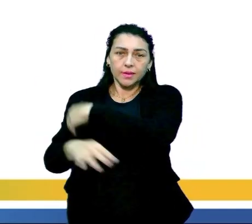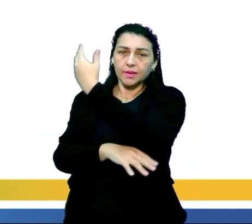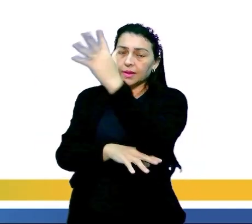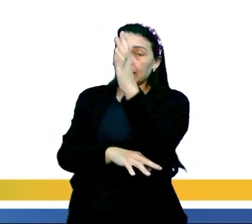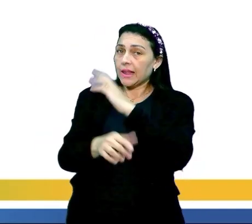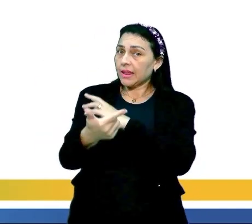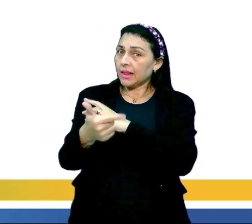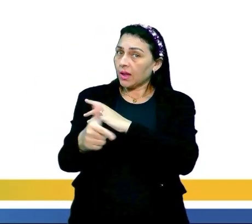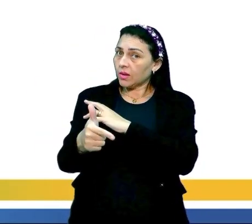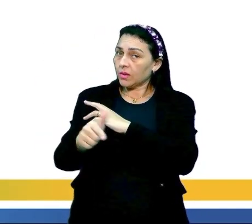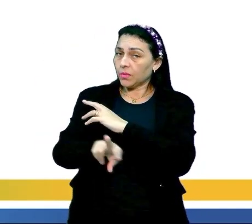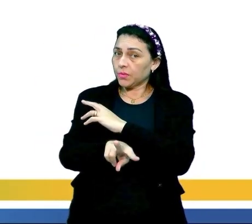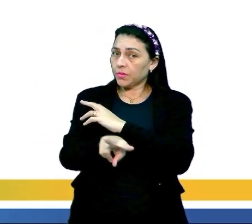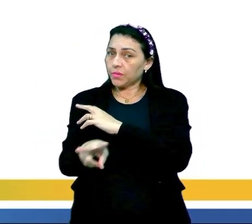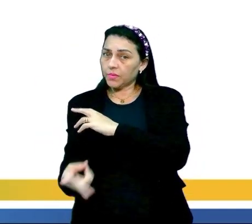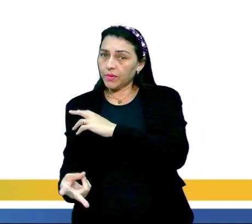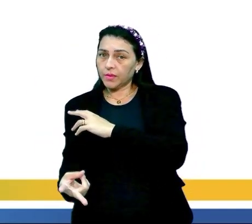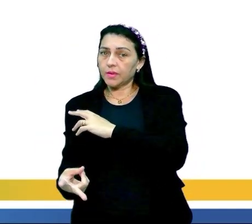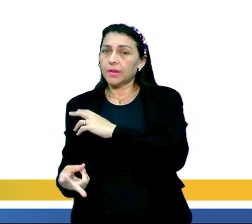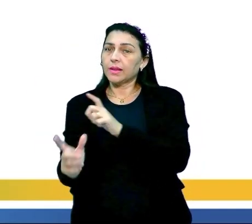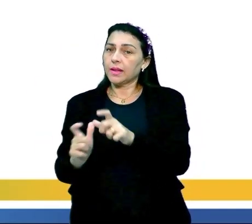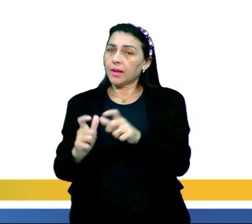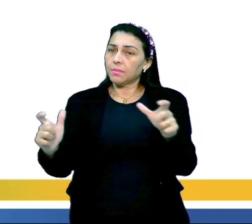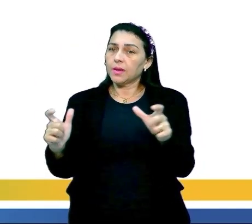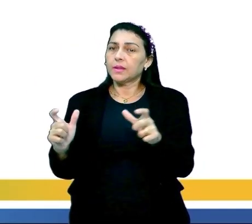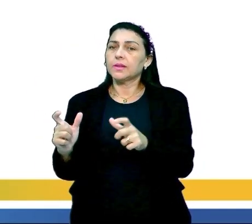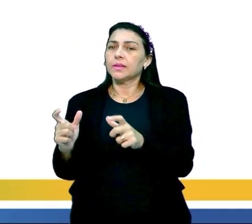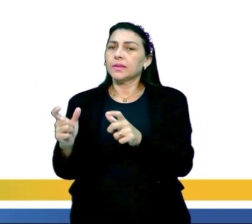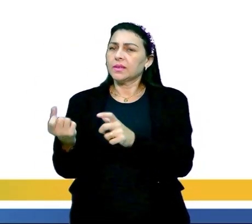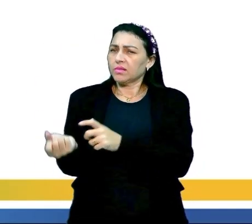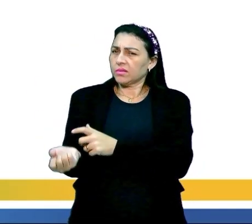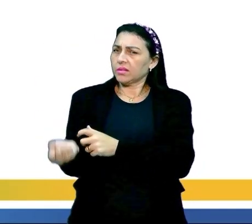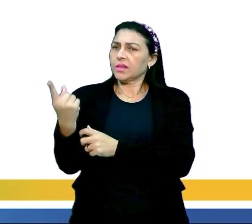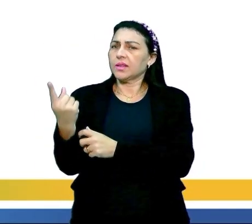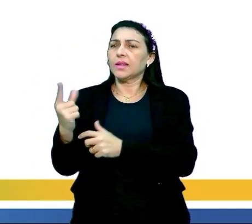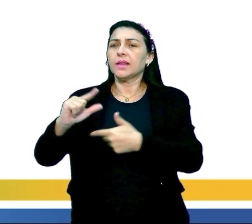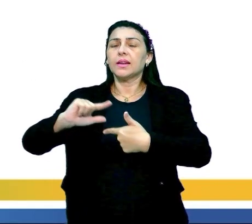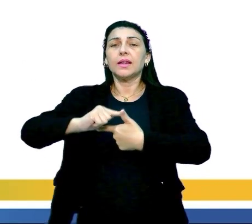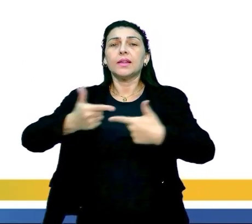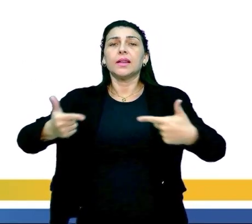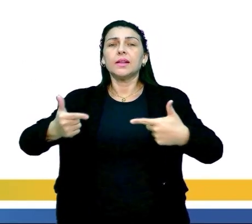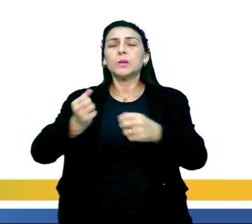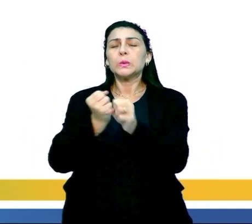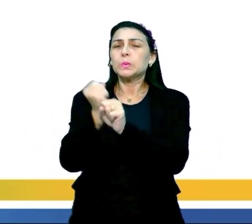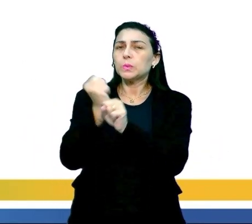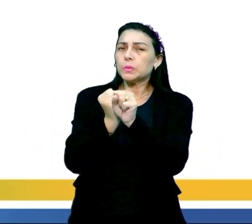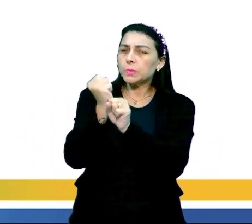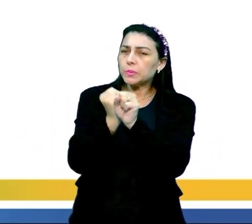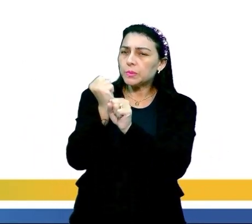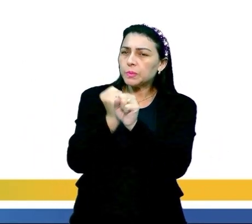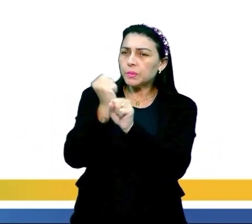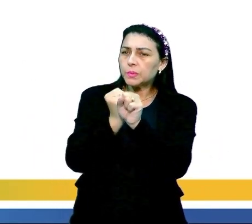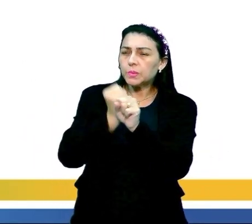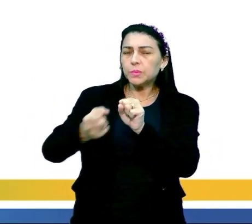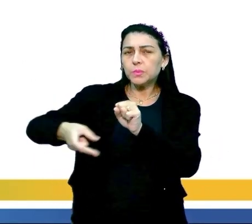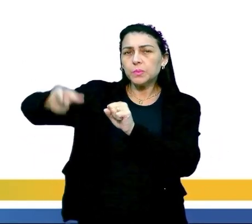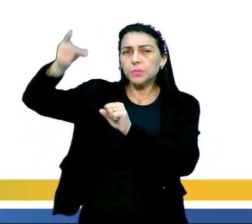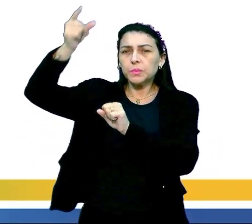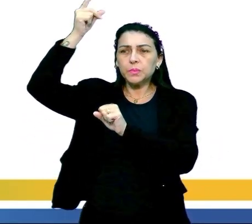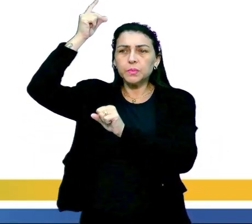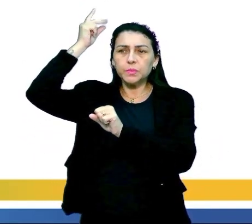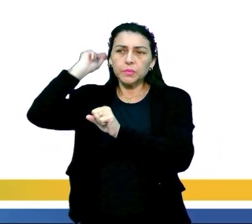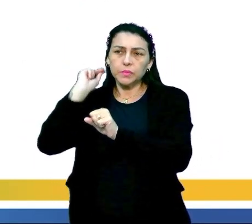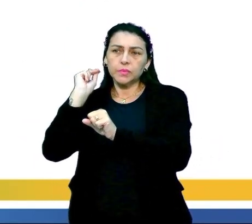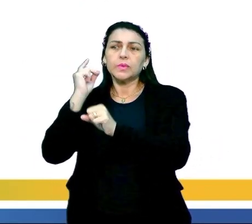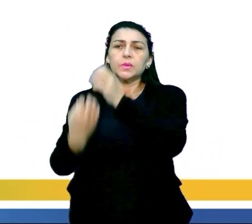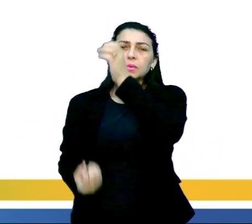naturais, se não adversas, largamente estranhas a sua tradição milenar. É